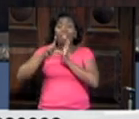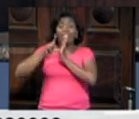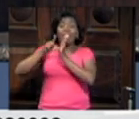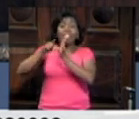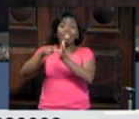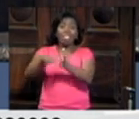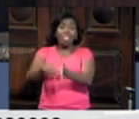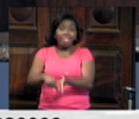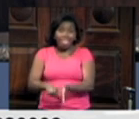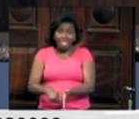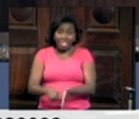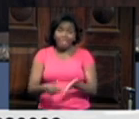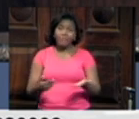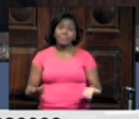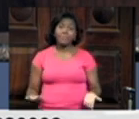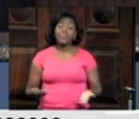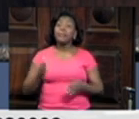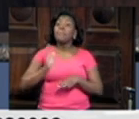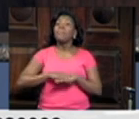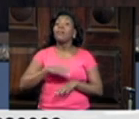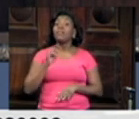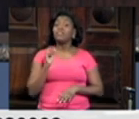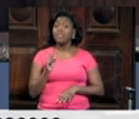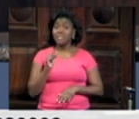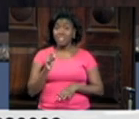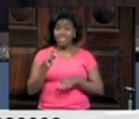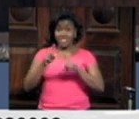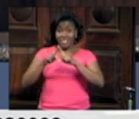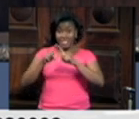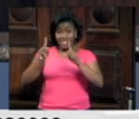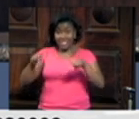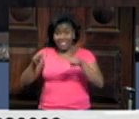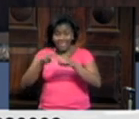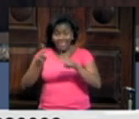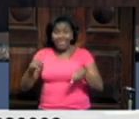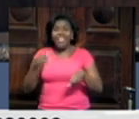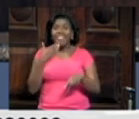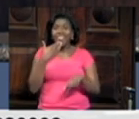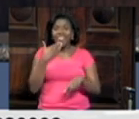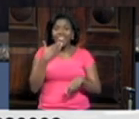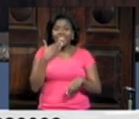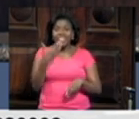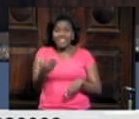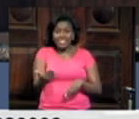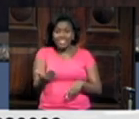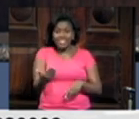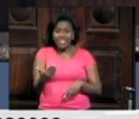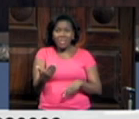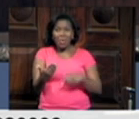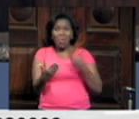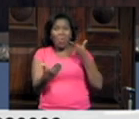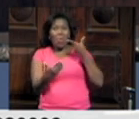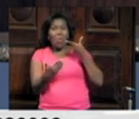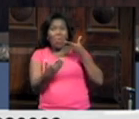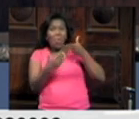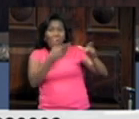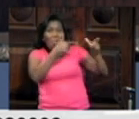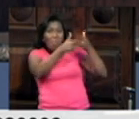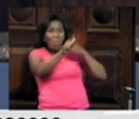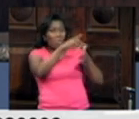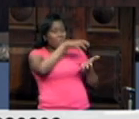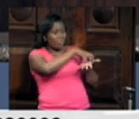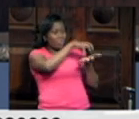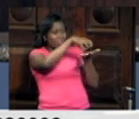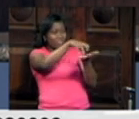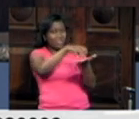tardias. E mais ainda, servidores requisitados de outros entes